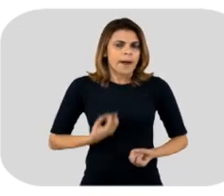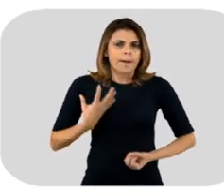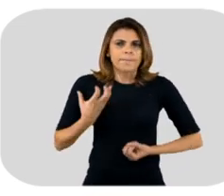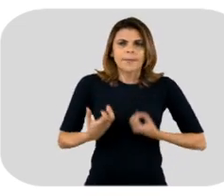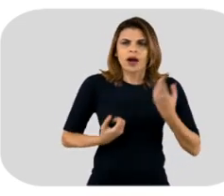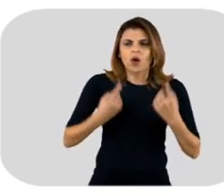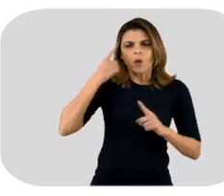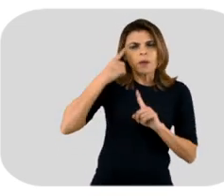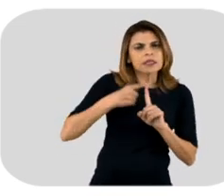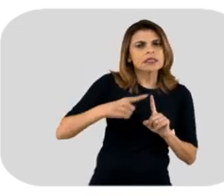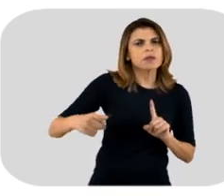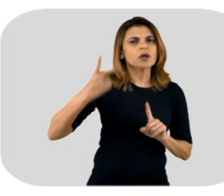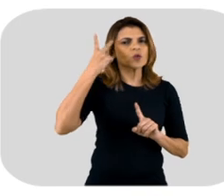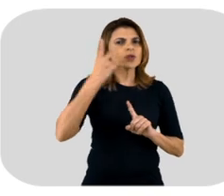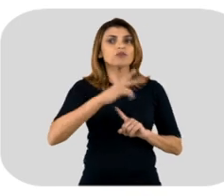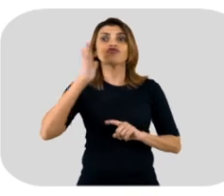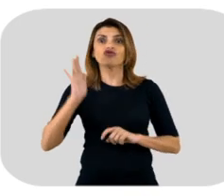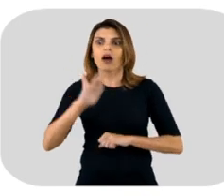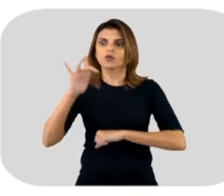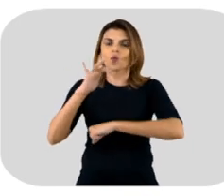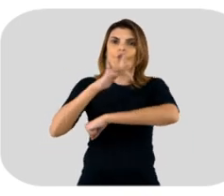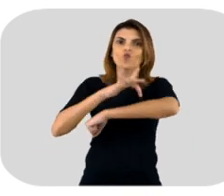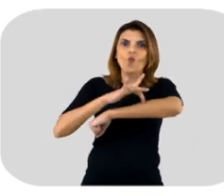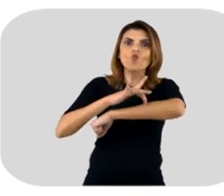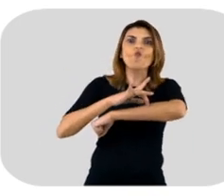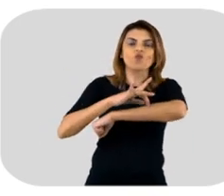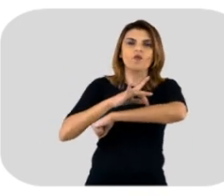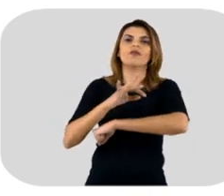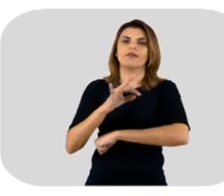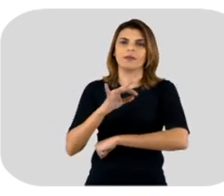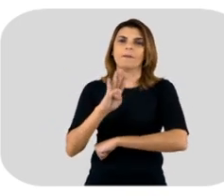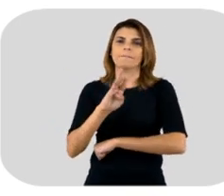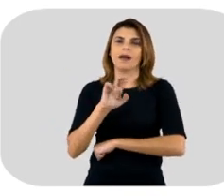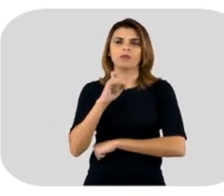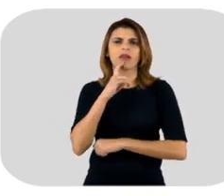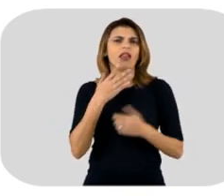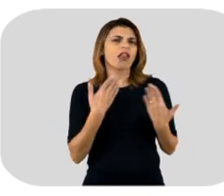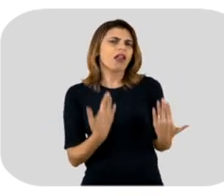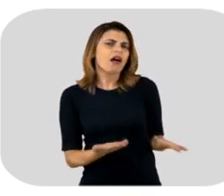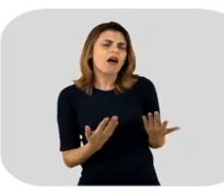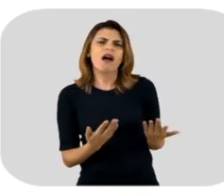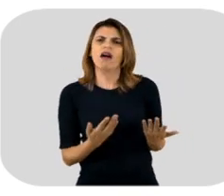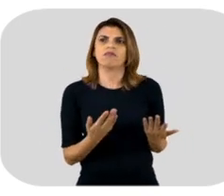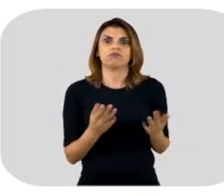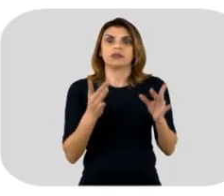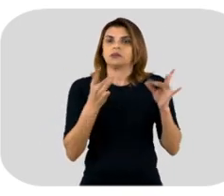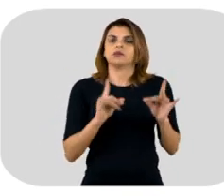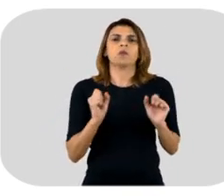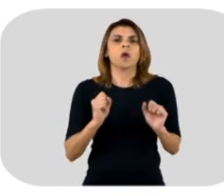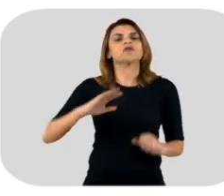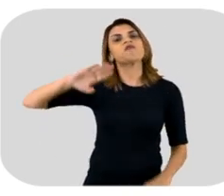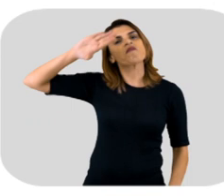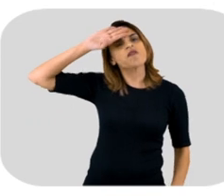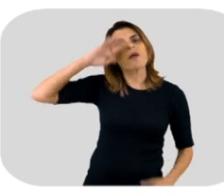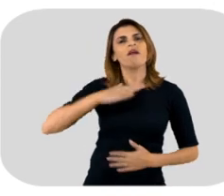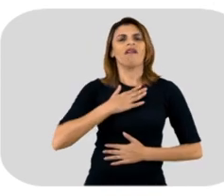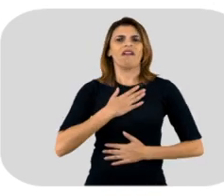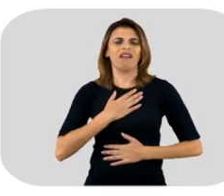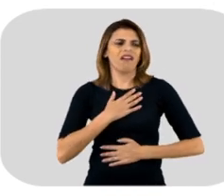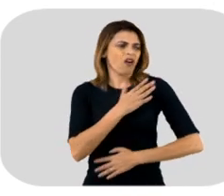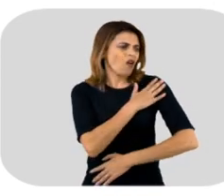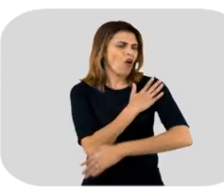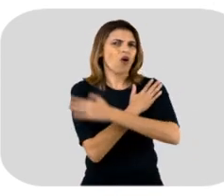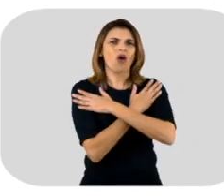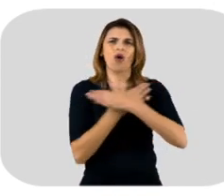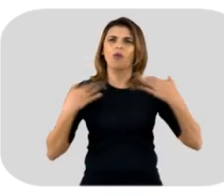geralmente começam a aparecer de 1 a 2 semanas após a picada. Costuma ser leves e não específicos, e podem incluir